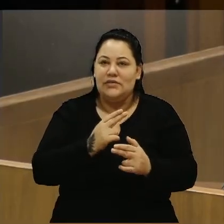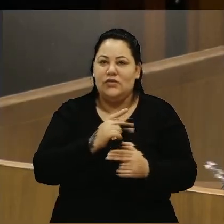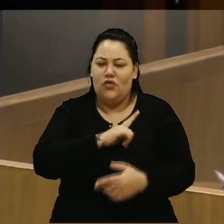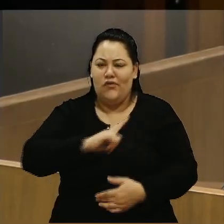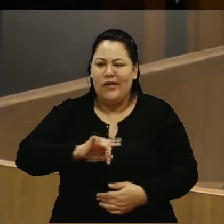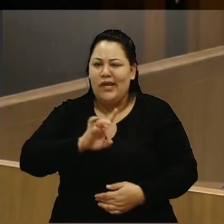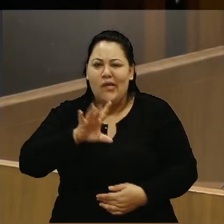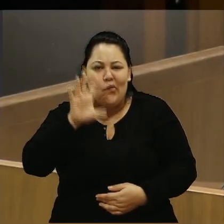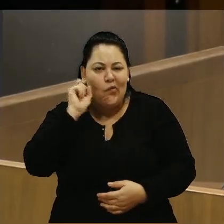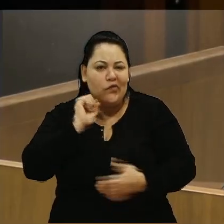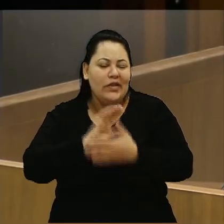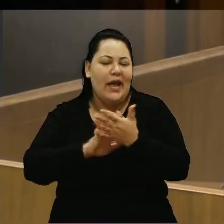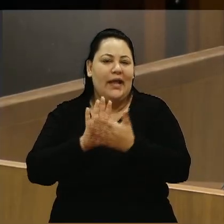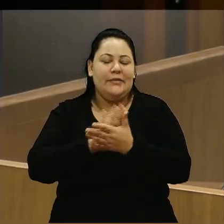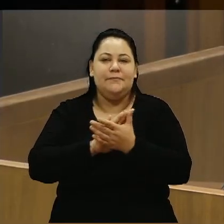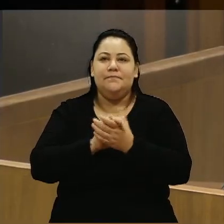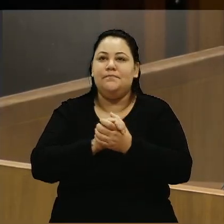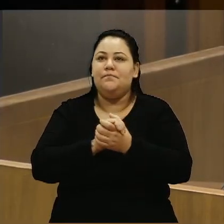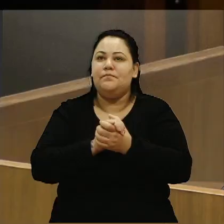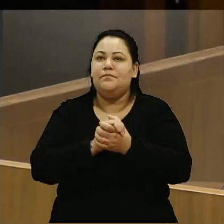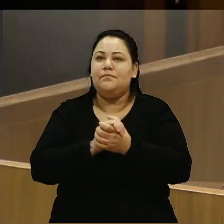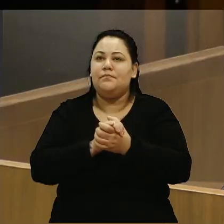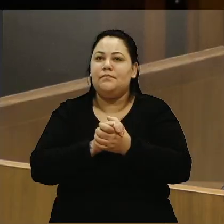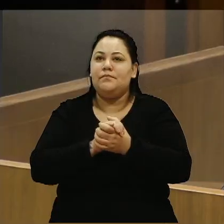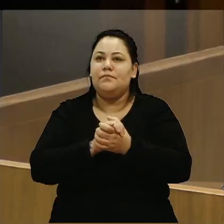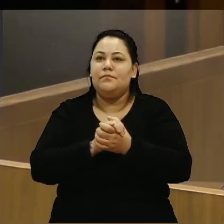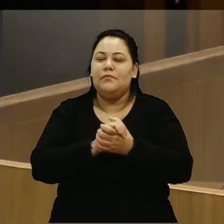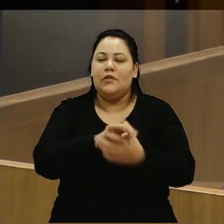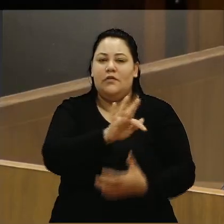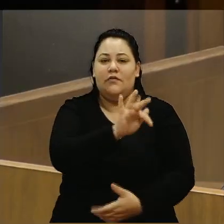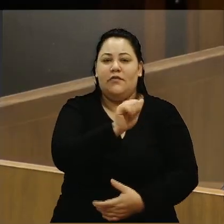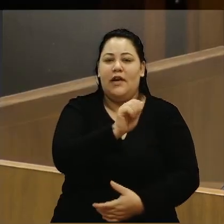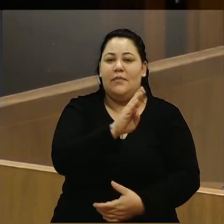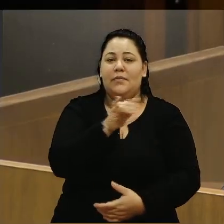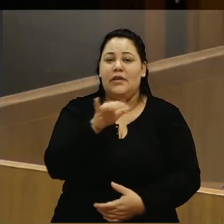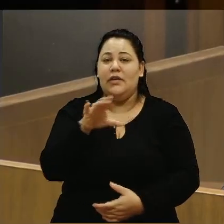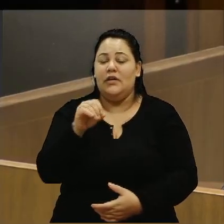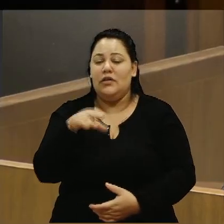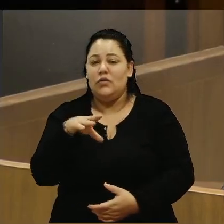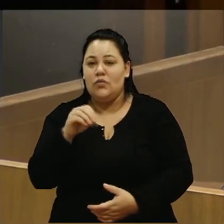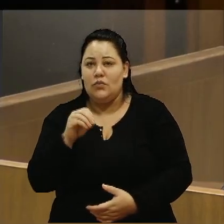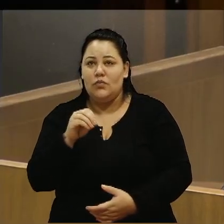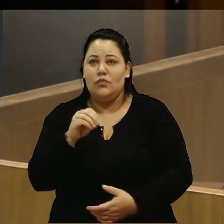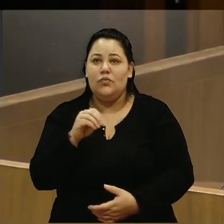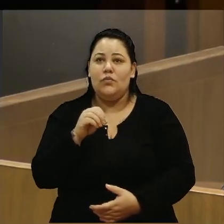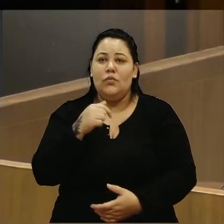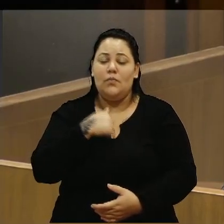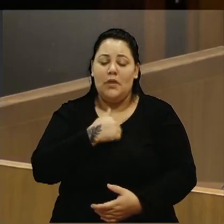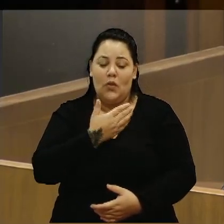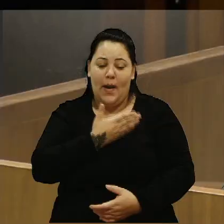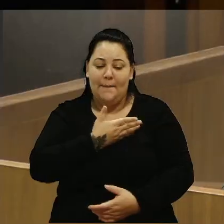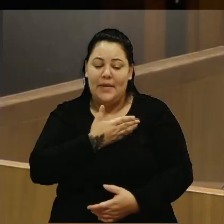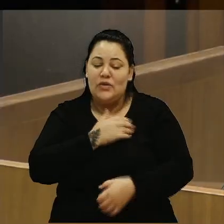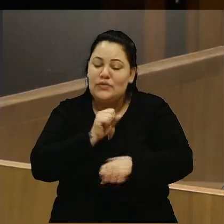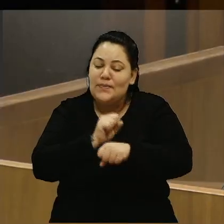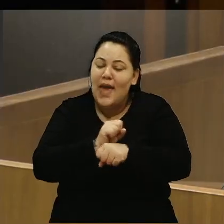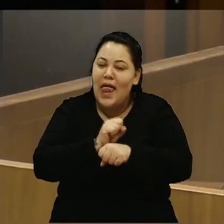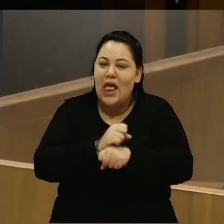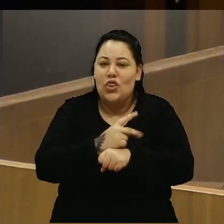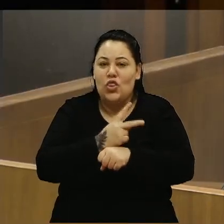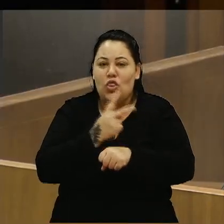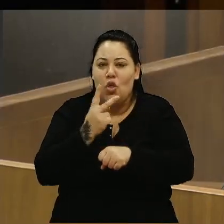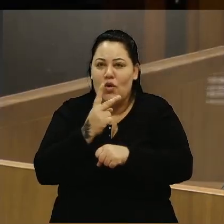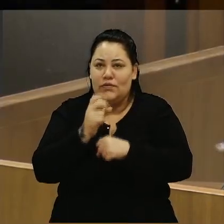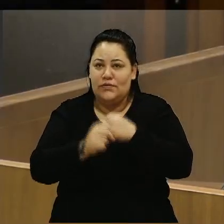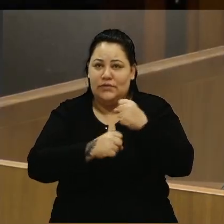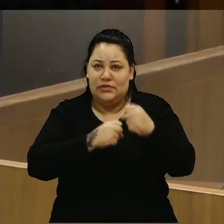ouve, né? A questão da saúde, Fabiano Maciel, eu já falei, um amigo meu, esperando há 2 anos ali, com uma hernia estourando,